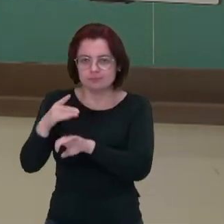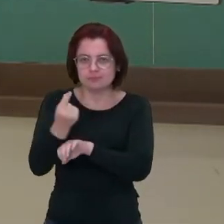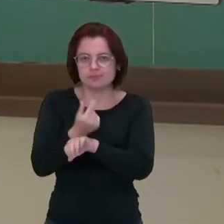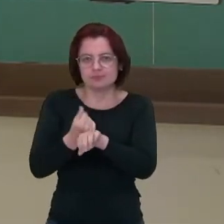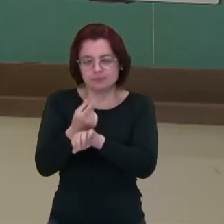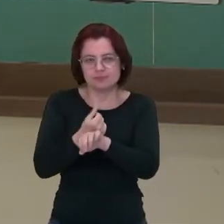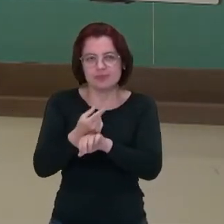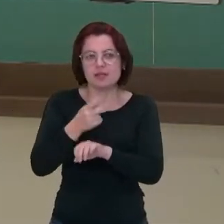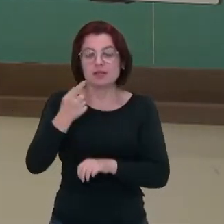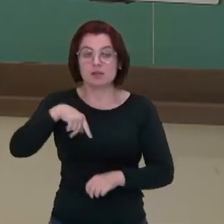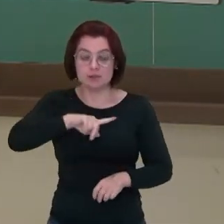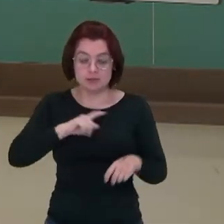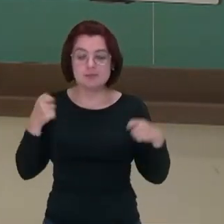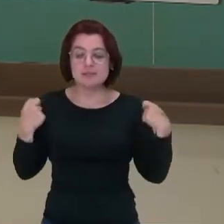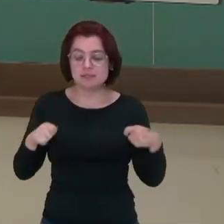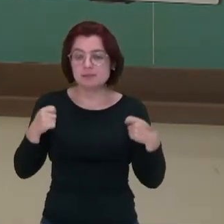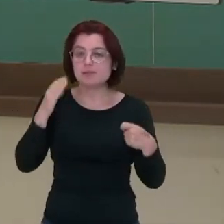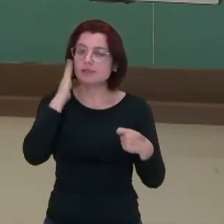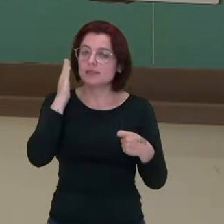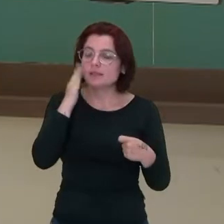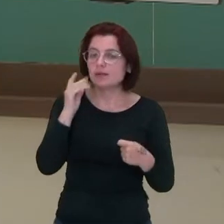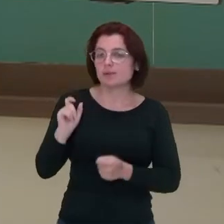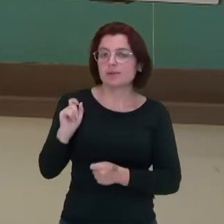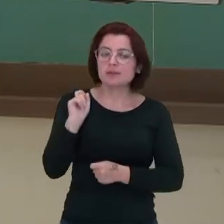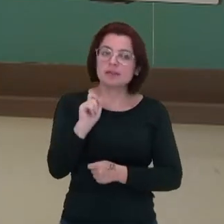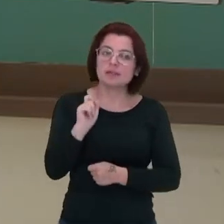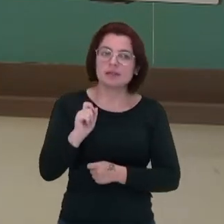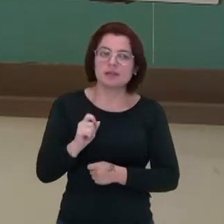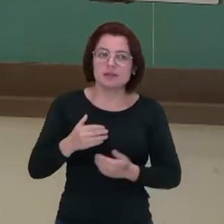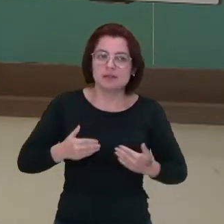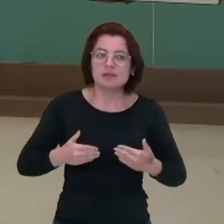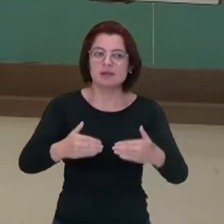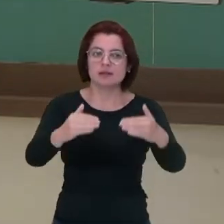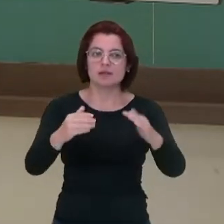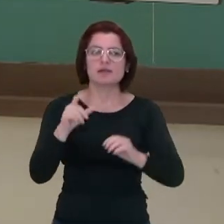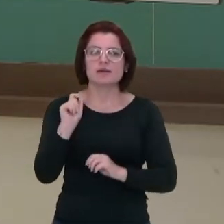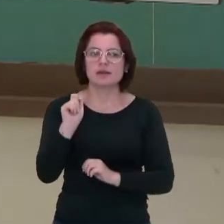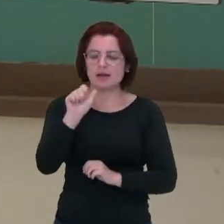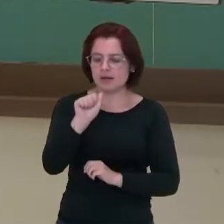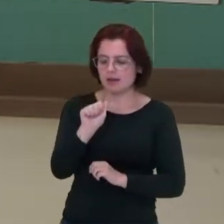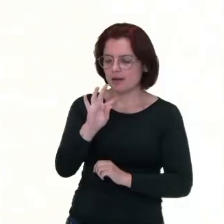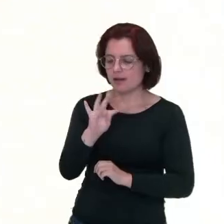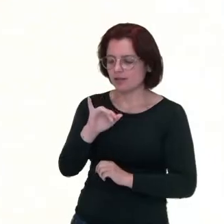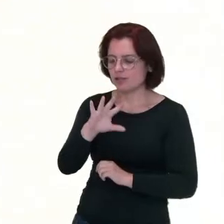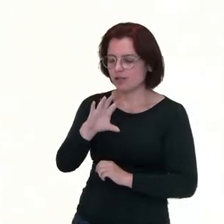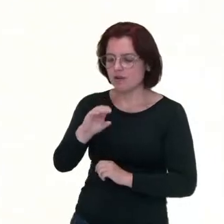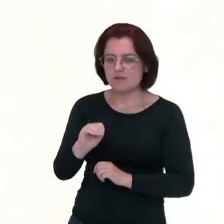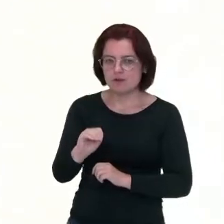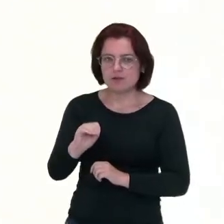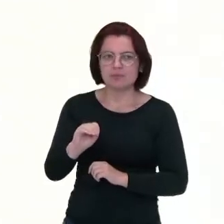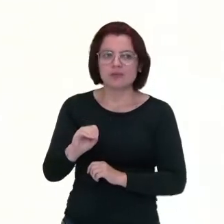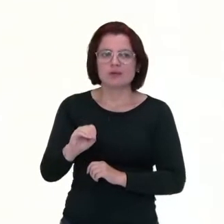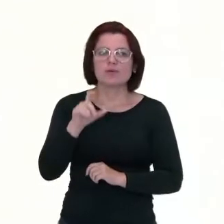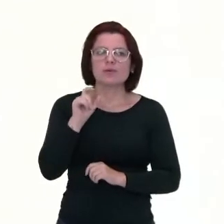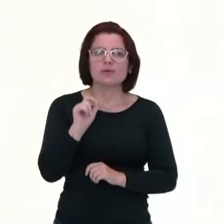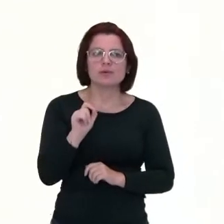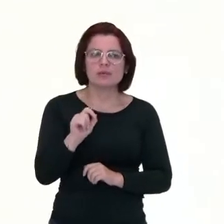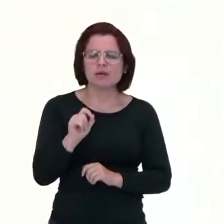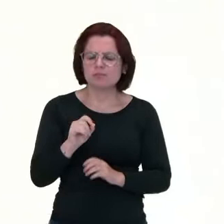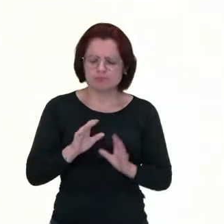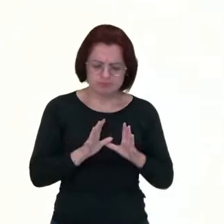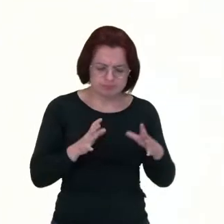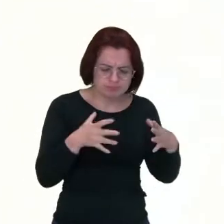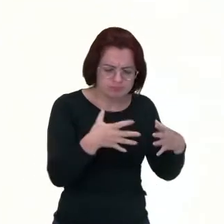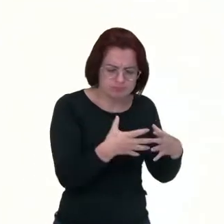vamos entender por toda a via agora, a partir de agora. Ativo está relacionado com o conjunto de bens